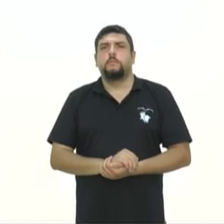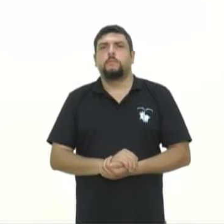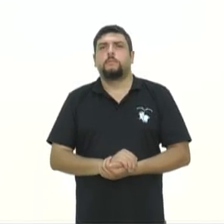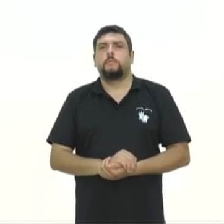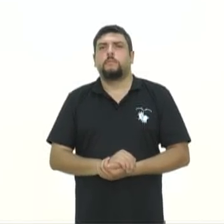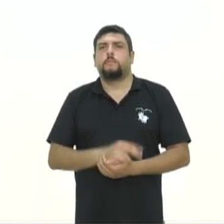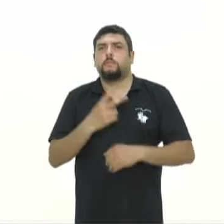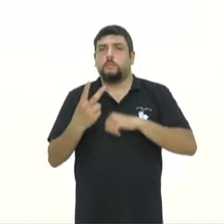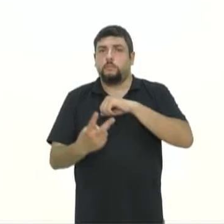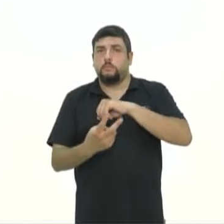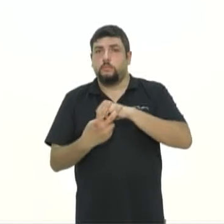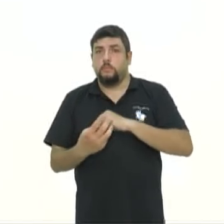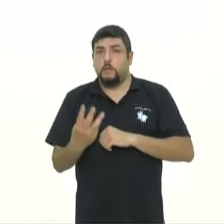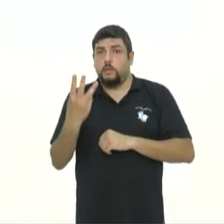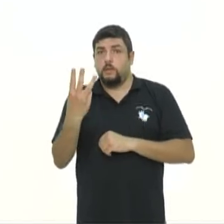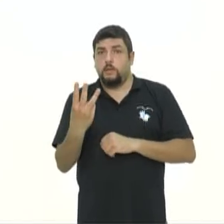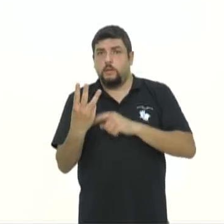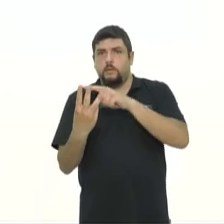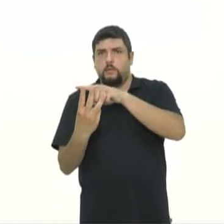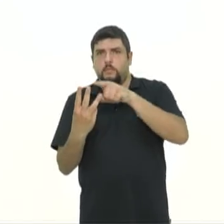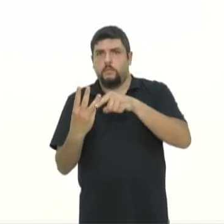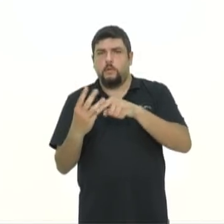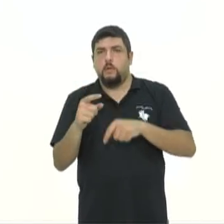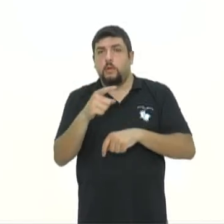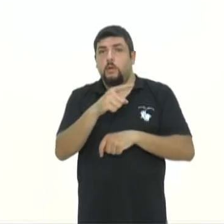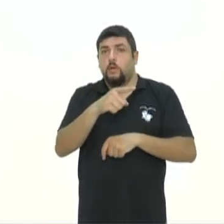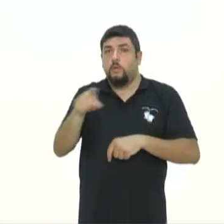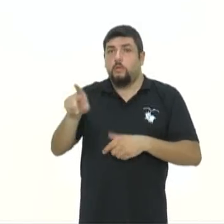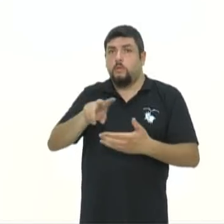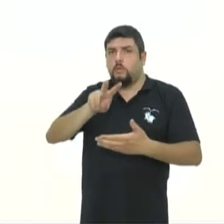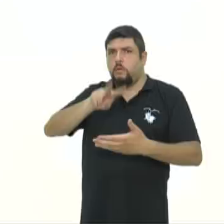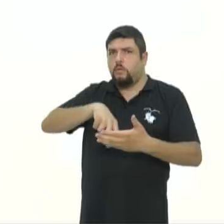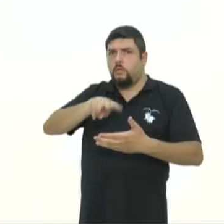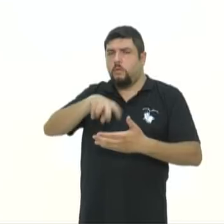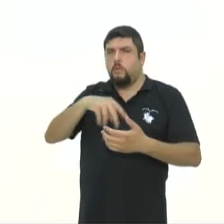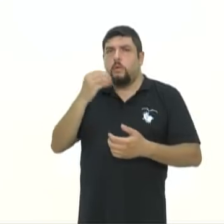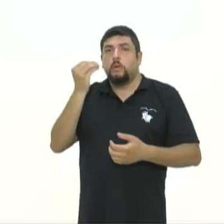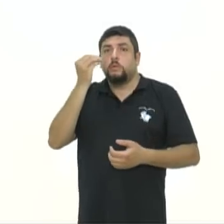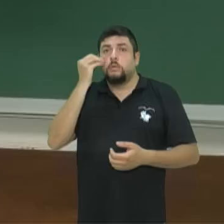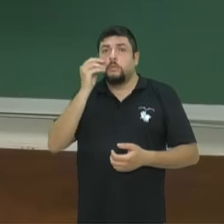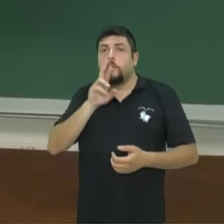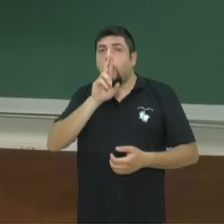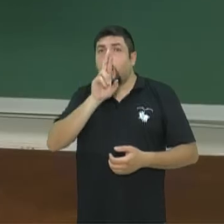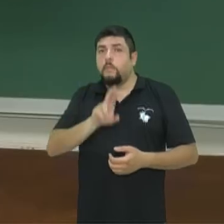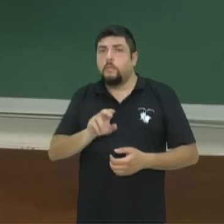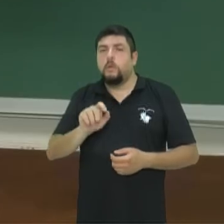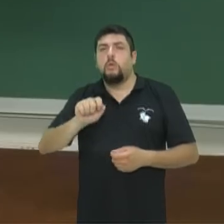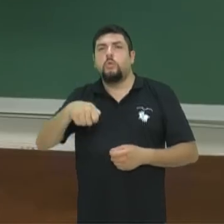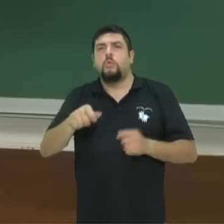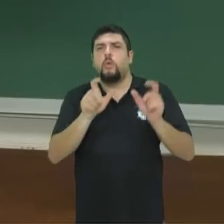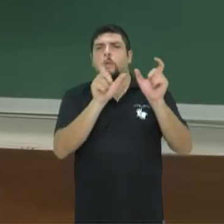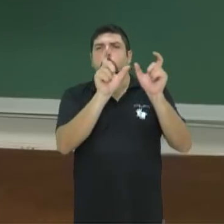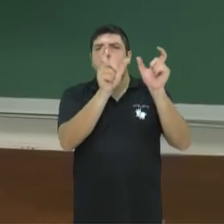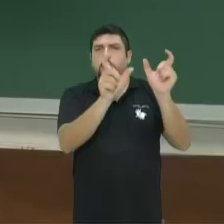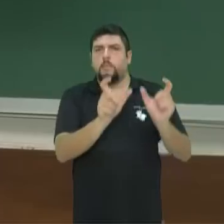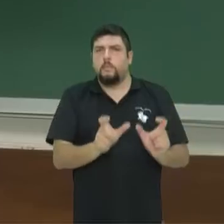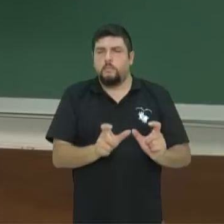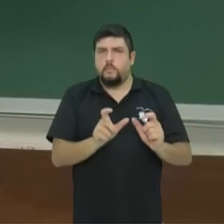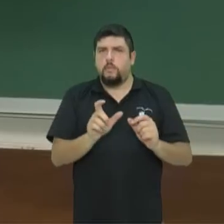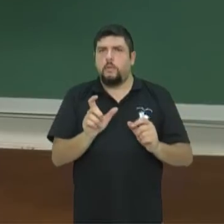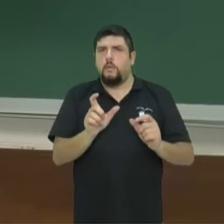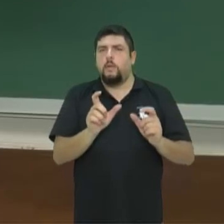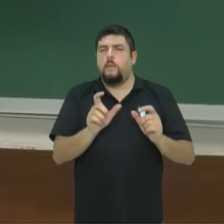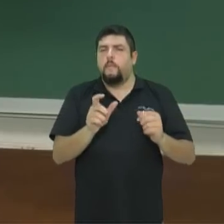Vocês vão dar uma lida no enunciado da questão e vão tentar responder com relação às classes gramaticais das